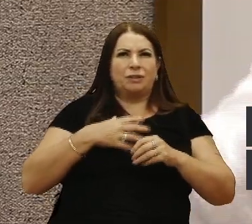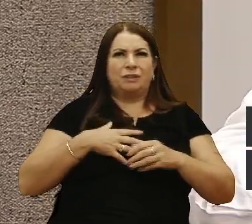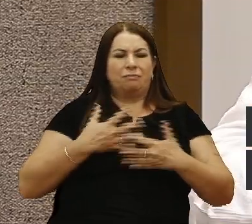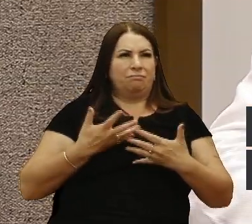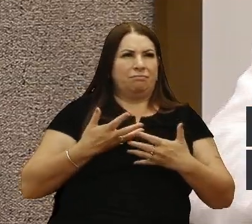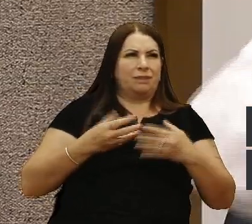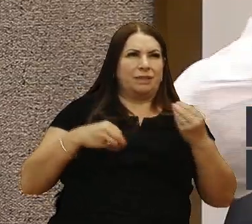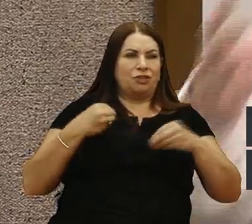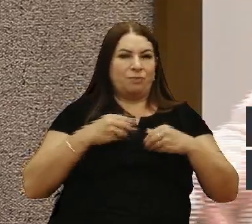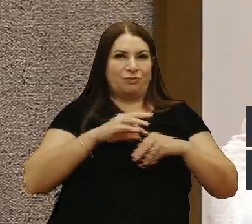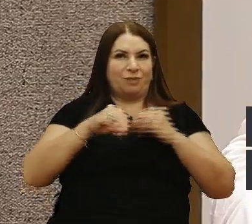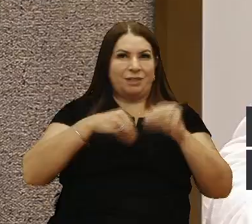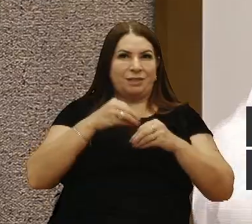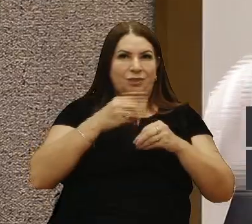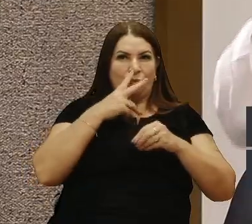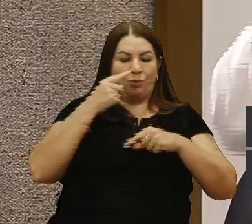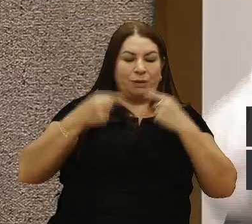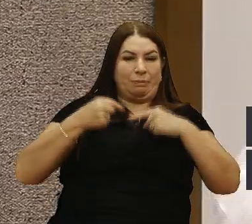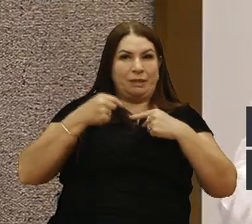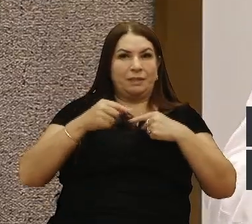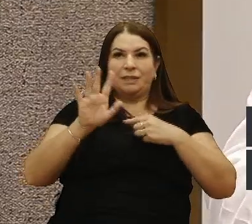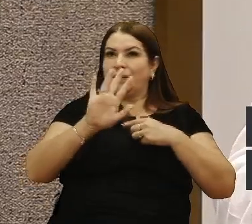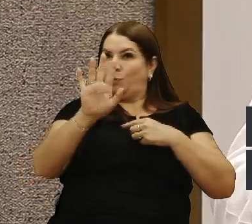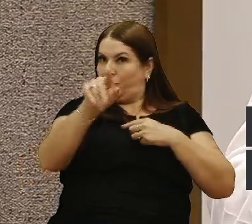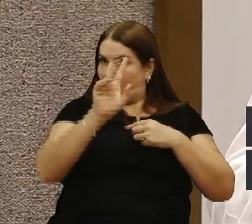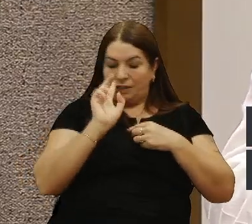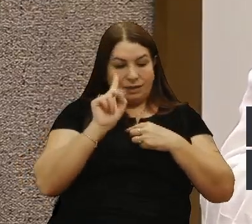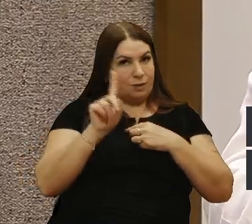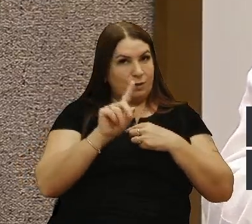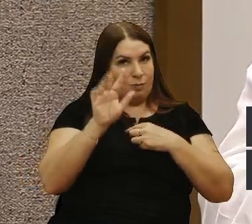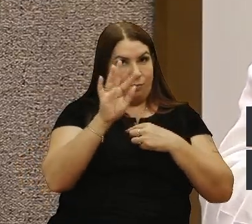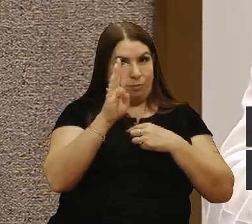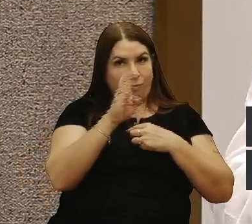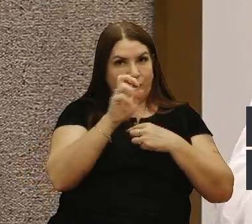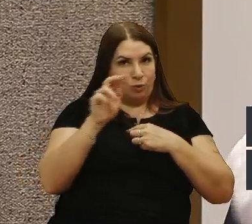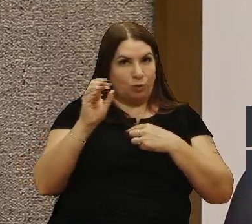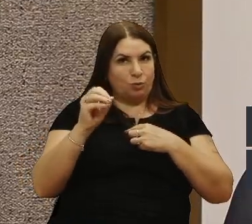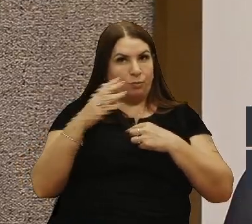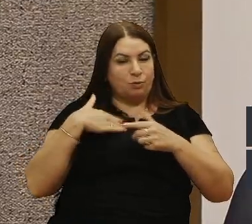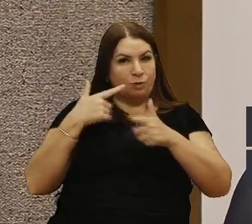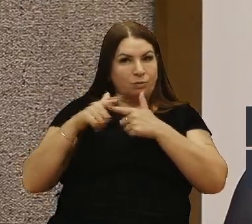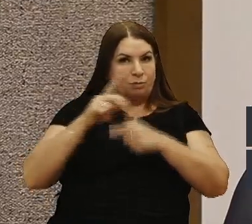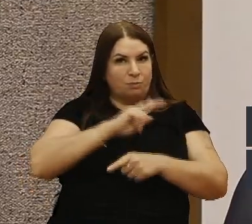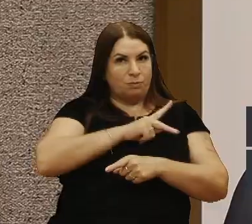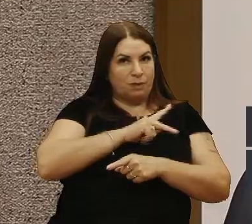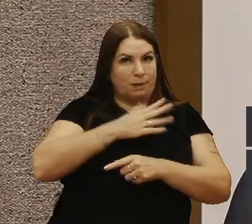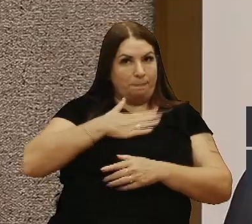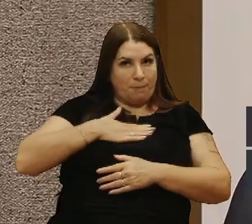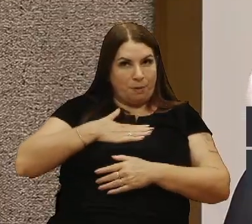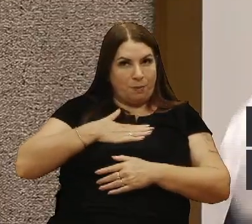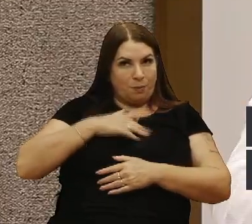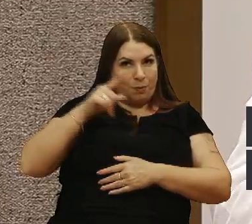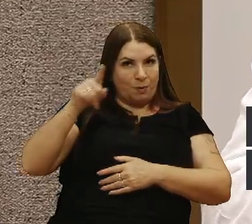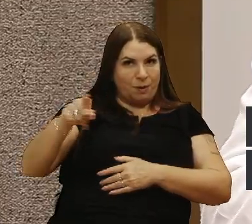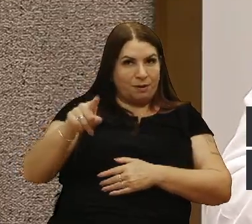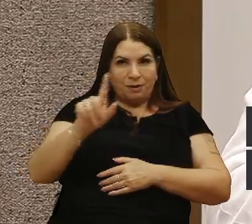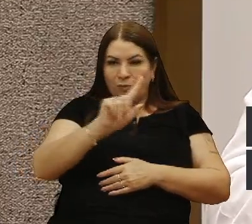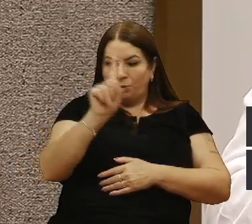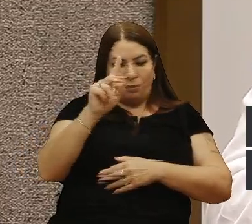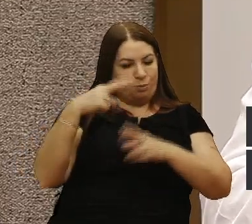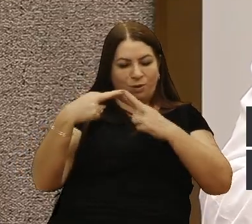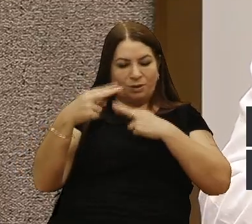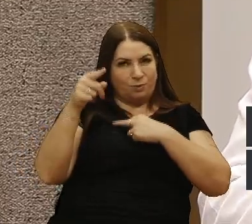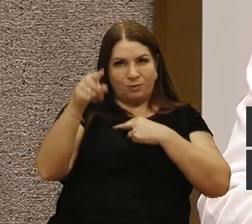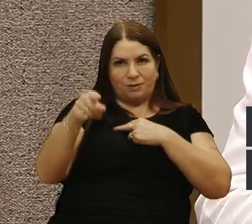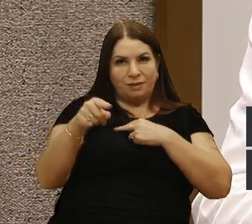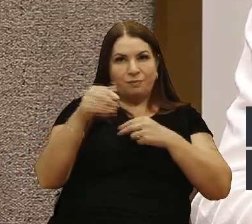secreto, tudo isso no mesmo debate. Então, não leve em consideração isso, Bertotto. Meus problemas com o vereador Pedro são problemas meus com ele, não tem nenhuma relação com o